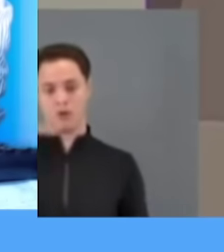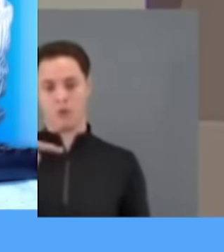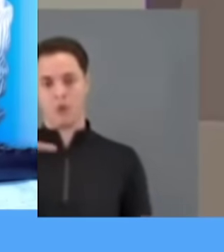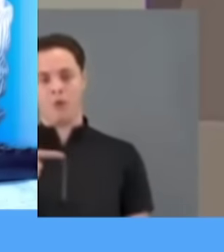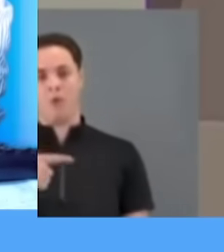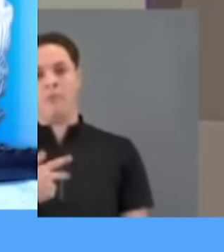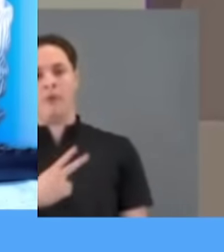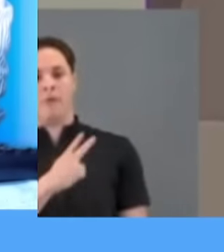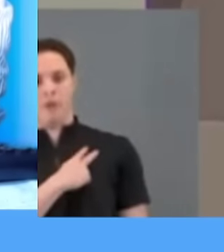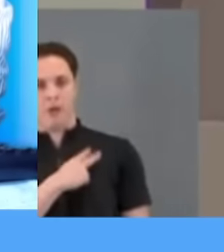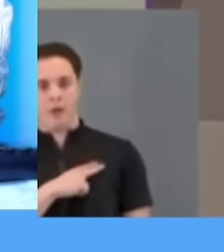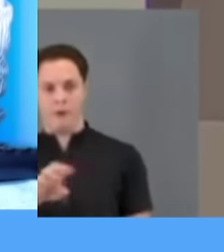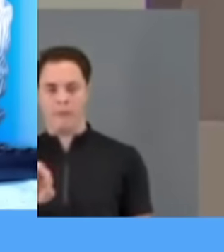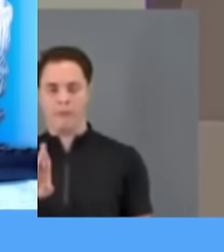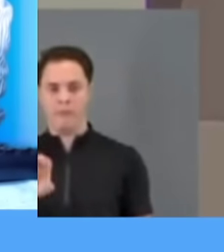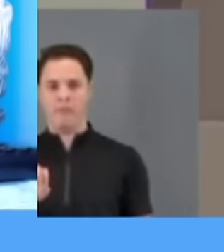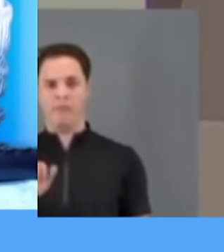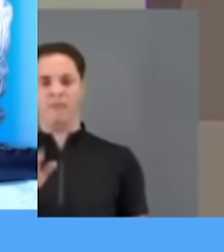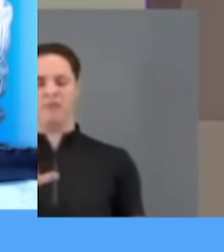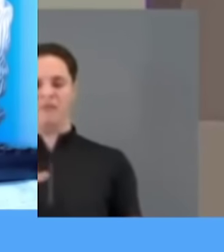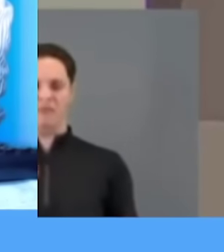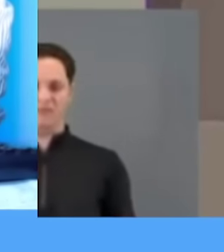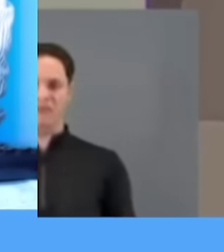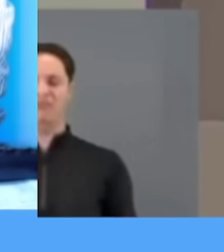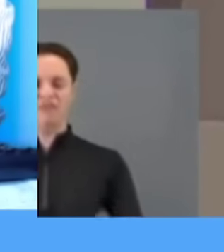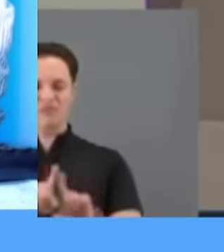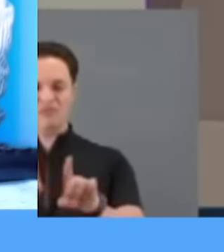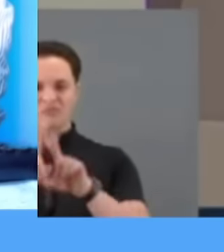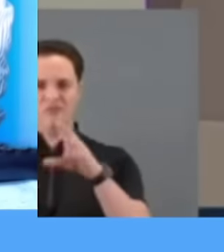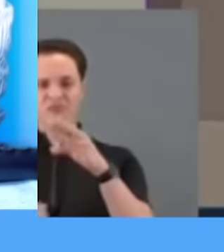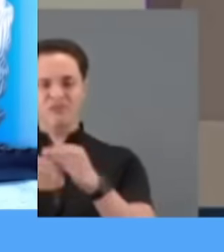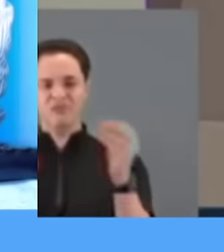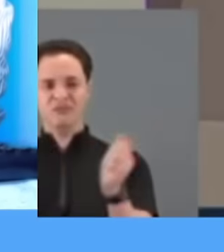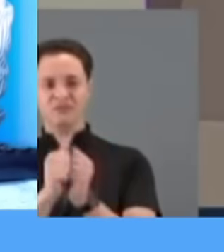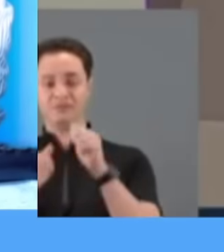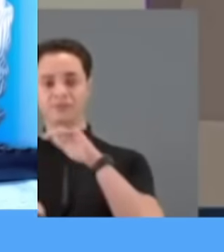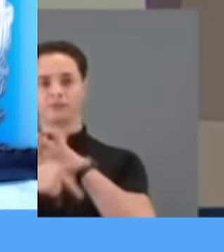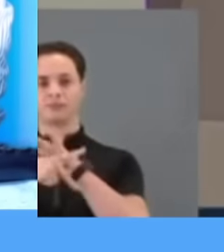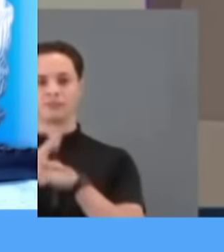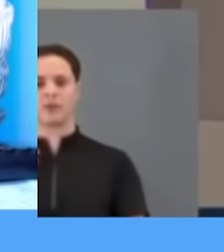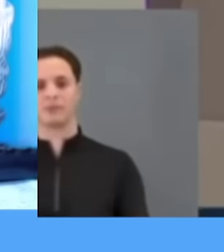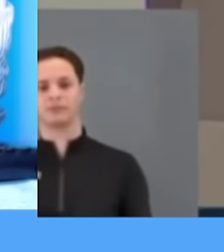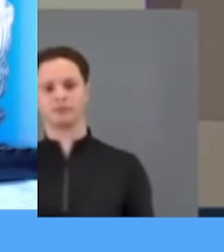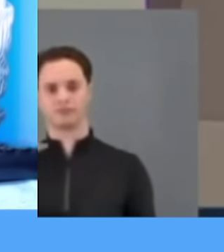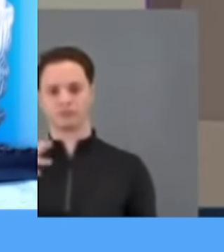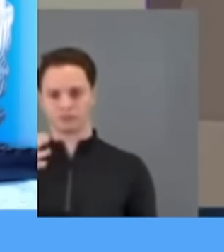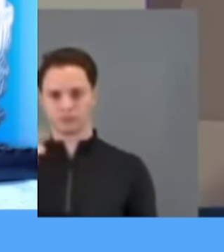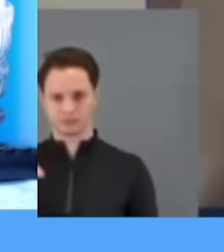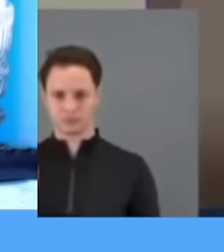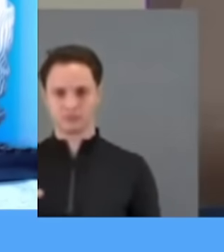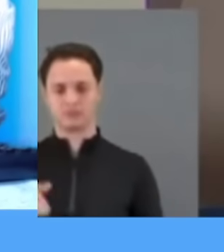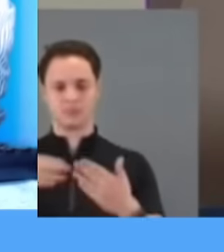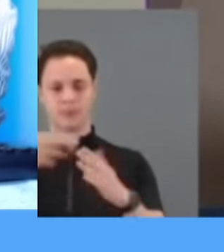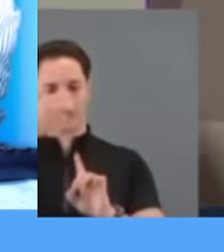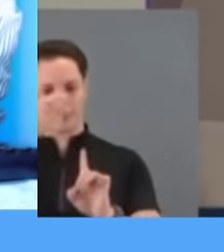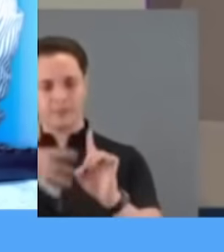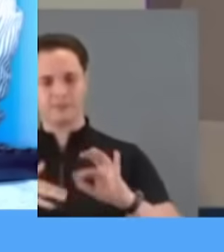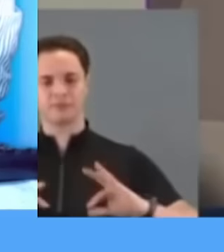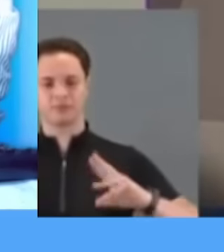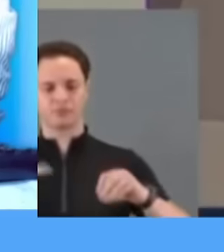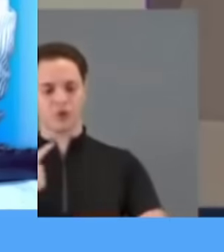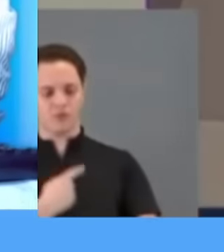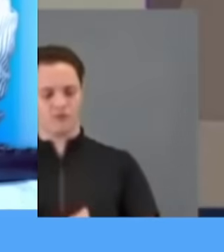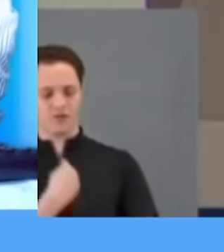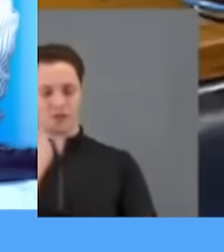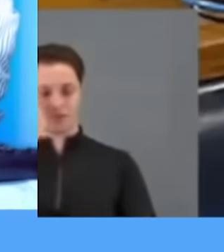Júnior, ele era o adjunto de pelotão, também comandando à frente do comando do pelotão. E sim, são esses relatos, foi o que nós vivemos no dia